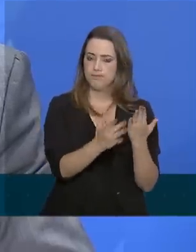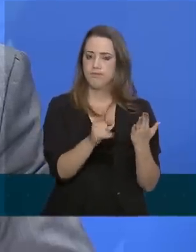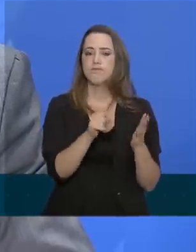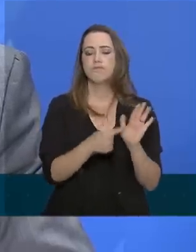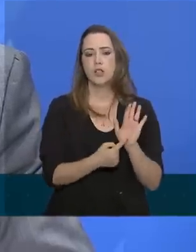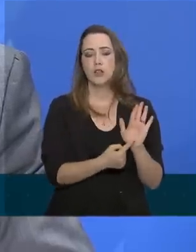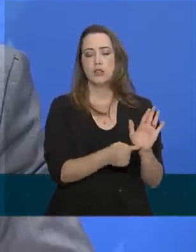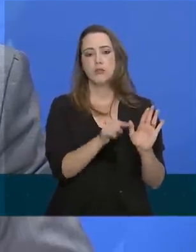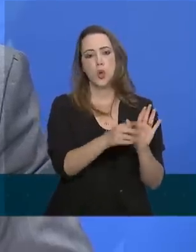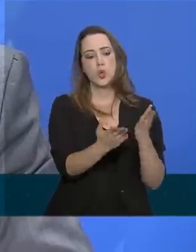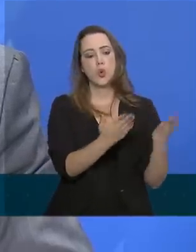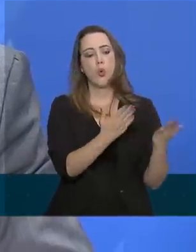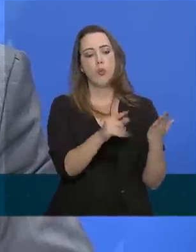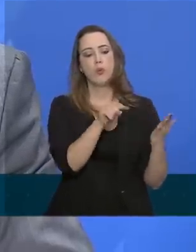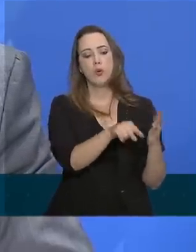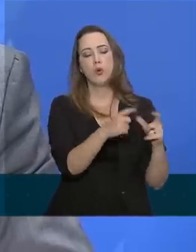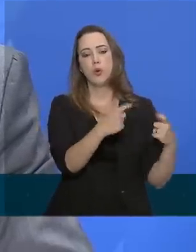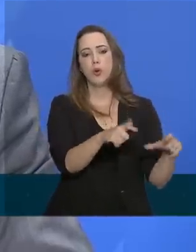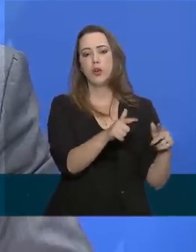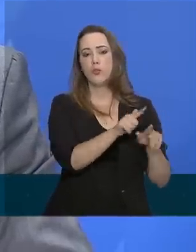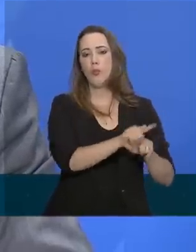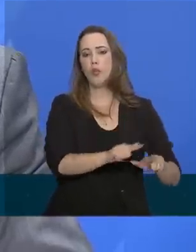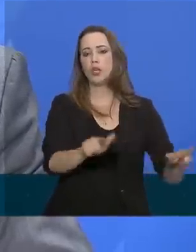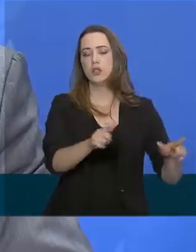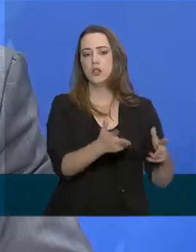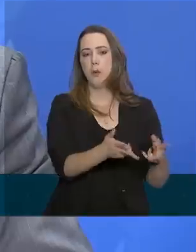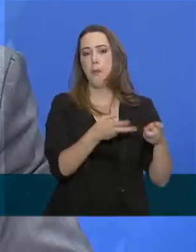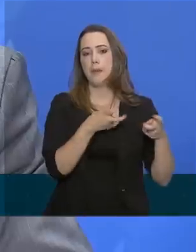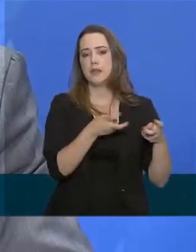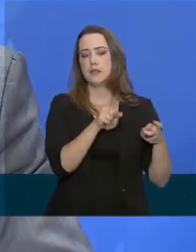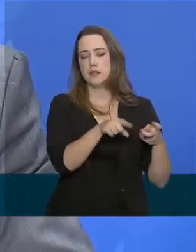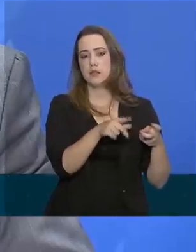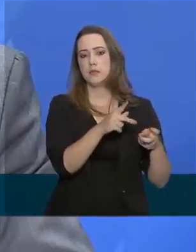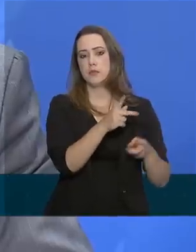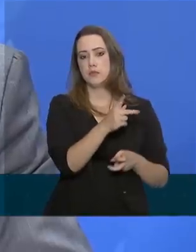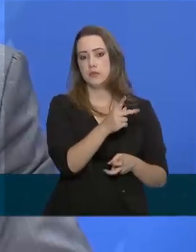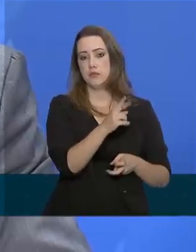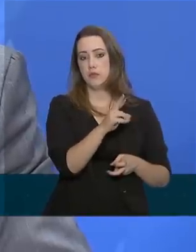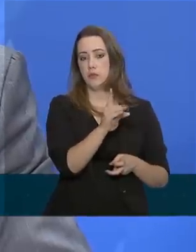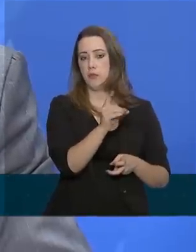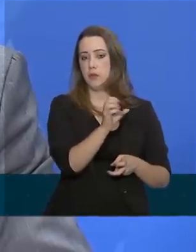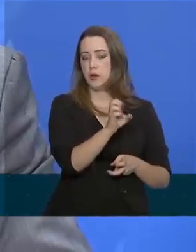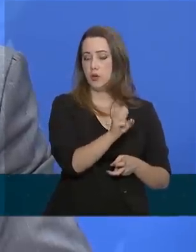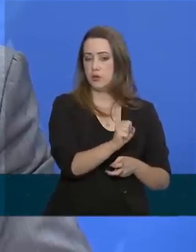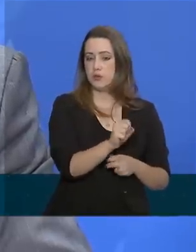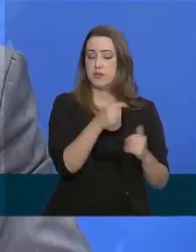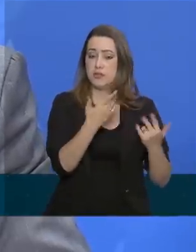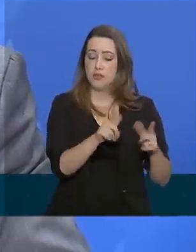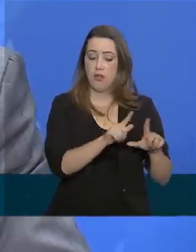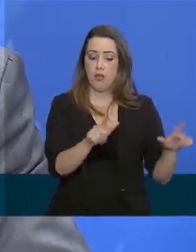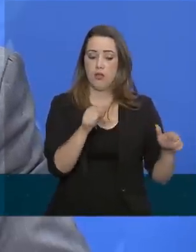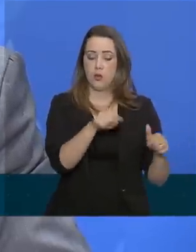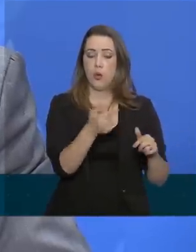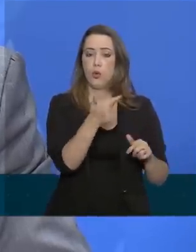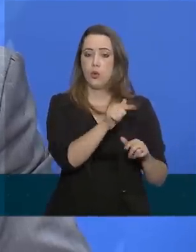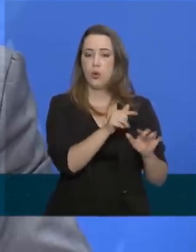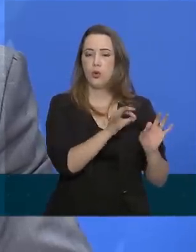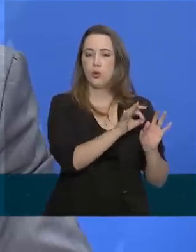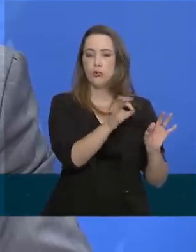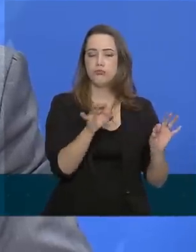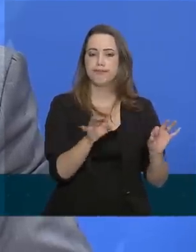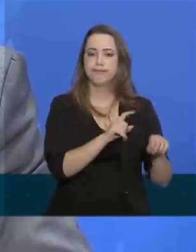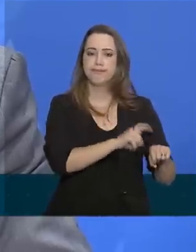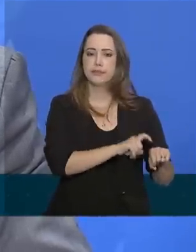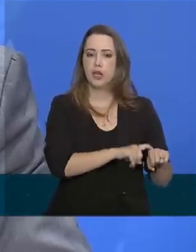ouvi sobre áreas desmatadas que foram identificadas pelo prodes o terra traz portanto trabalha em outra régua de tempo